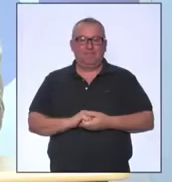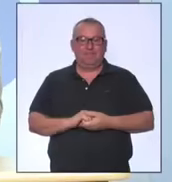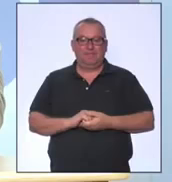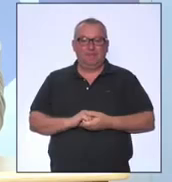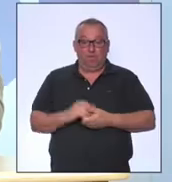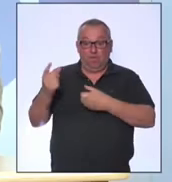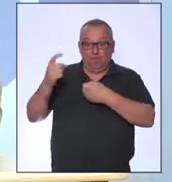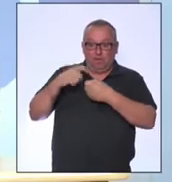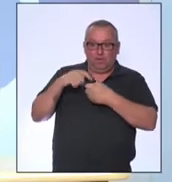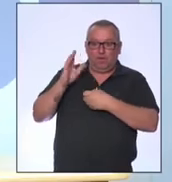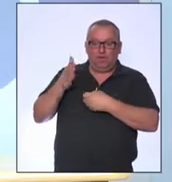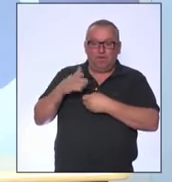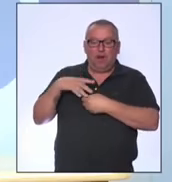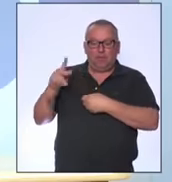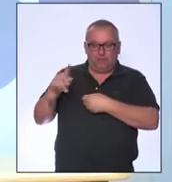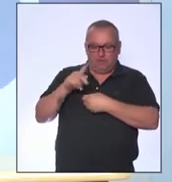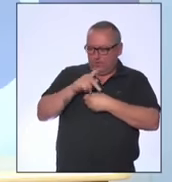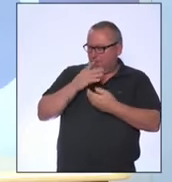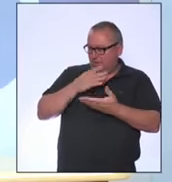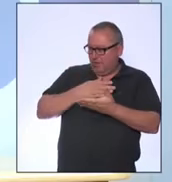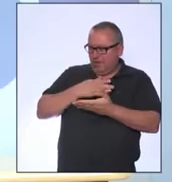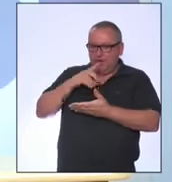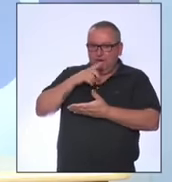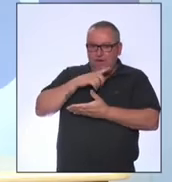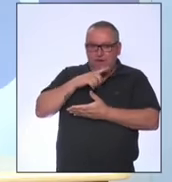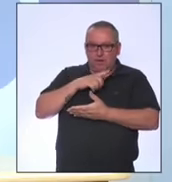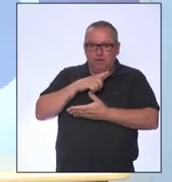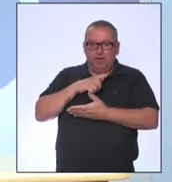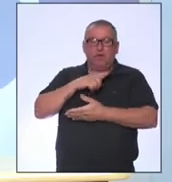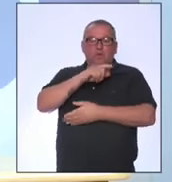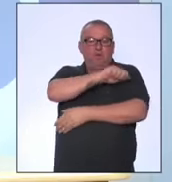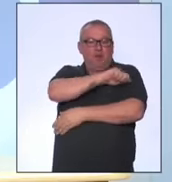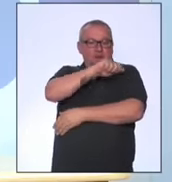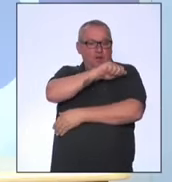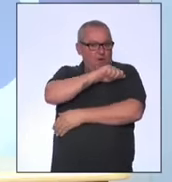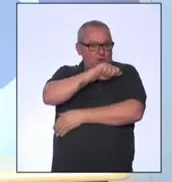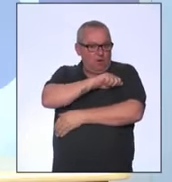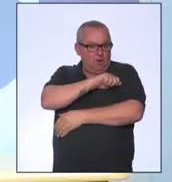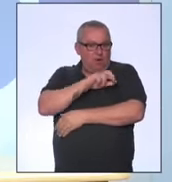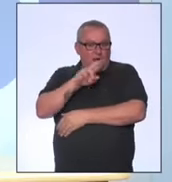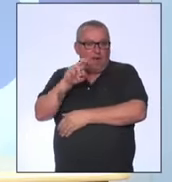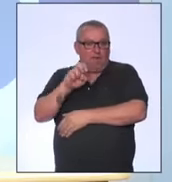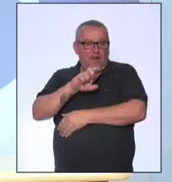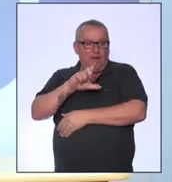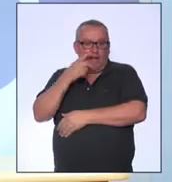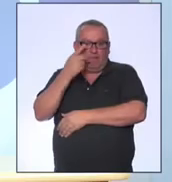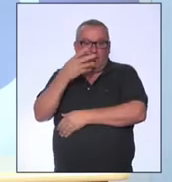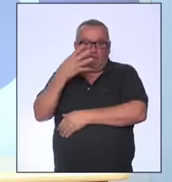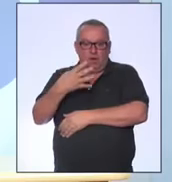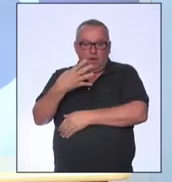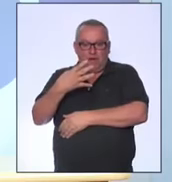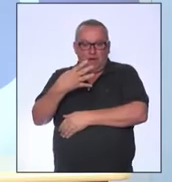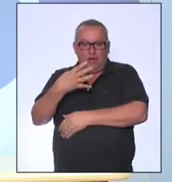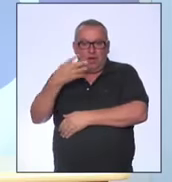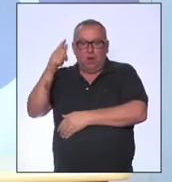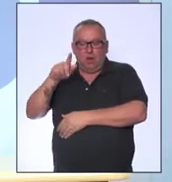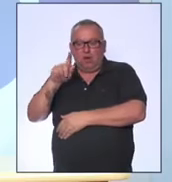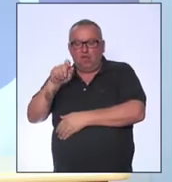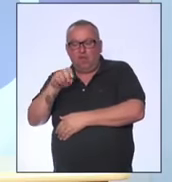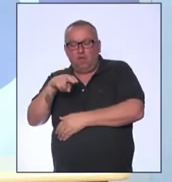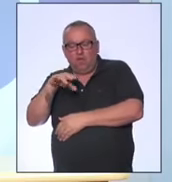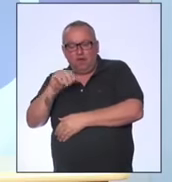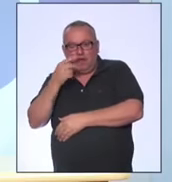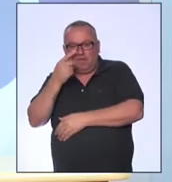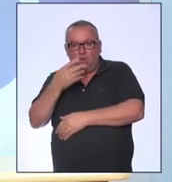Bom, retornamos aqui, professor Rafael. Eu tenho alguns alunos aqui. A Rafaela respondeu 4, a Giovana respondeu